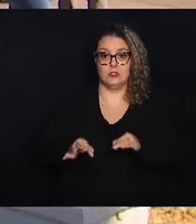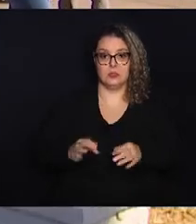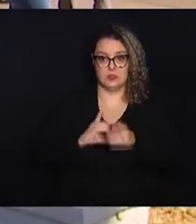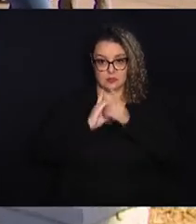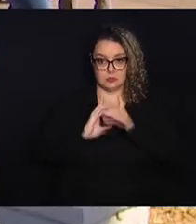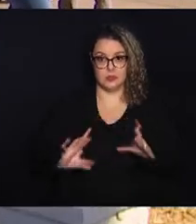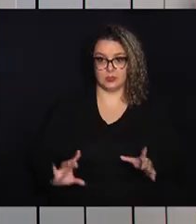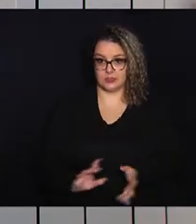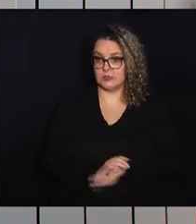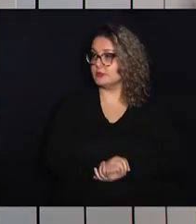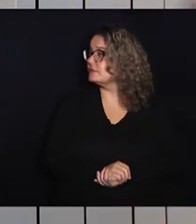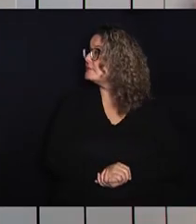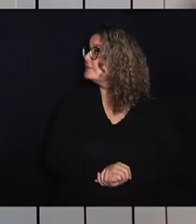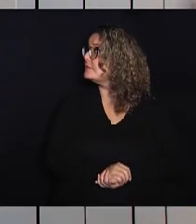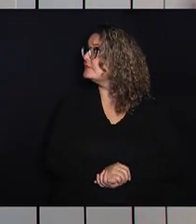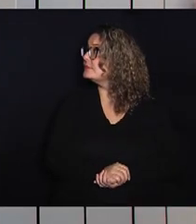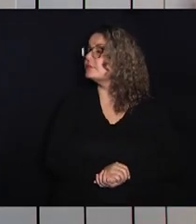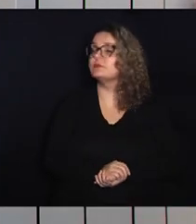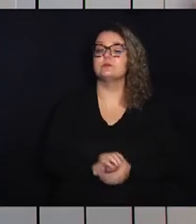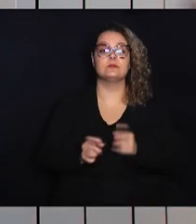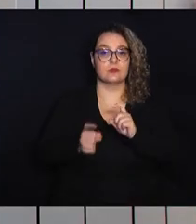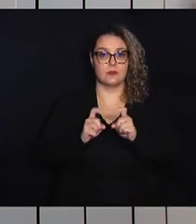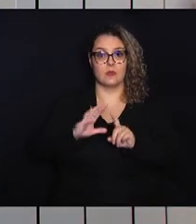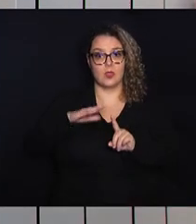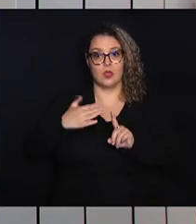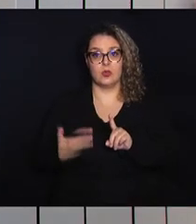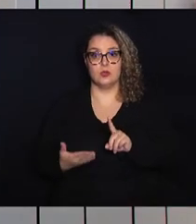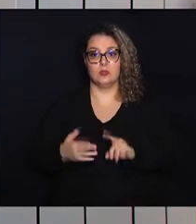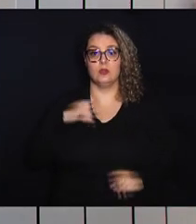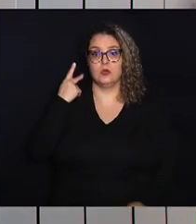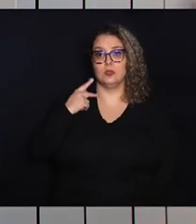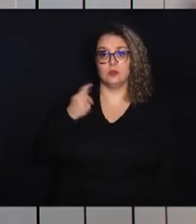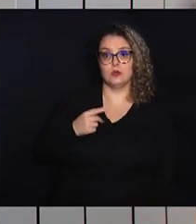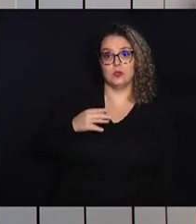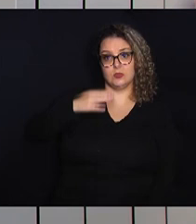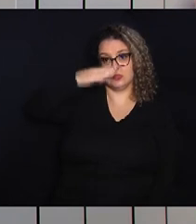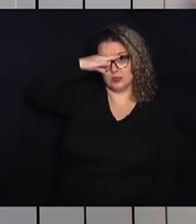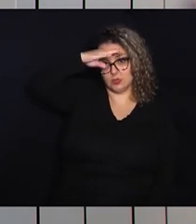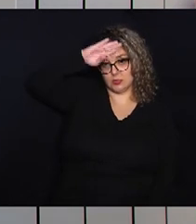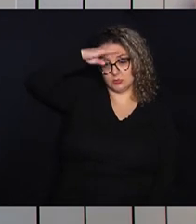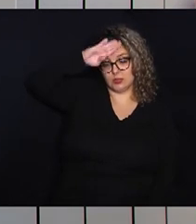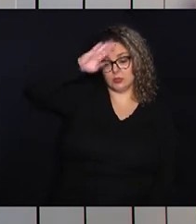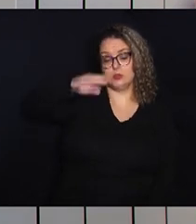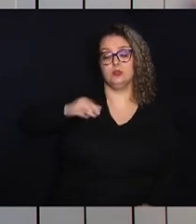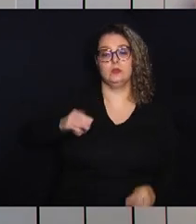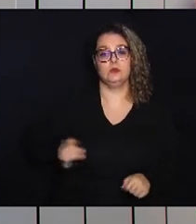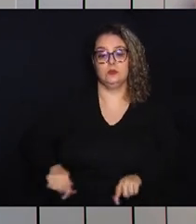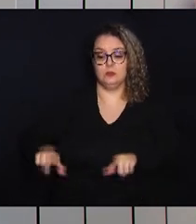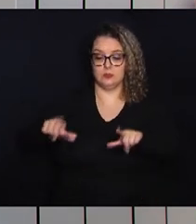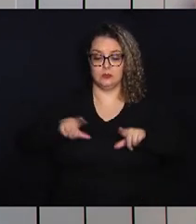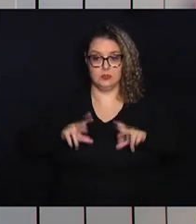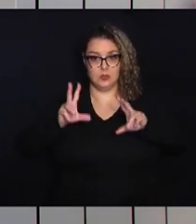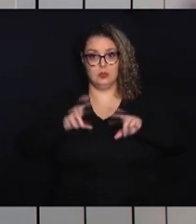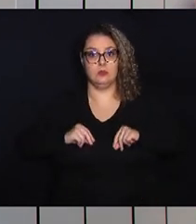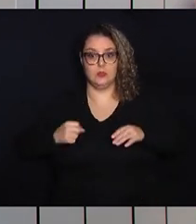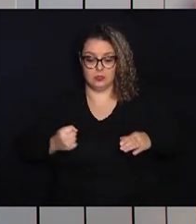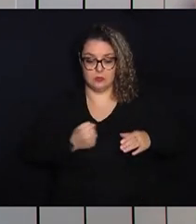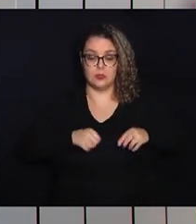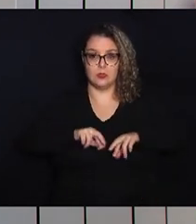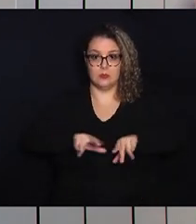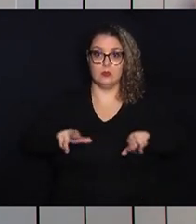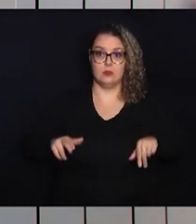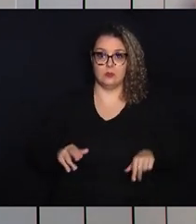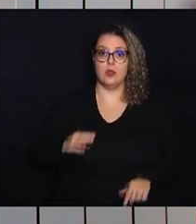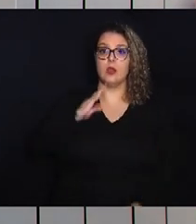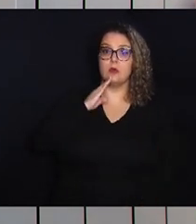democracia. Em reunião solene, o vereador Marcelo da Farmácia entregou o diploma de mérito gastronômico ao